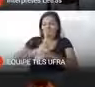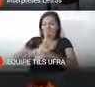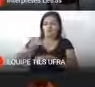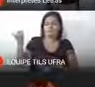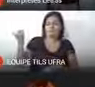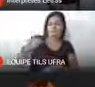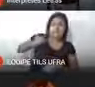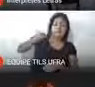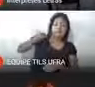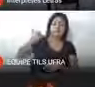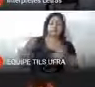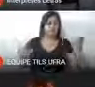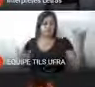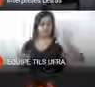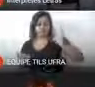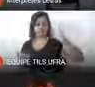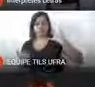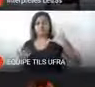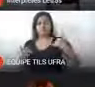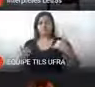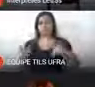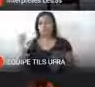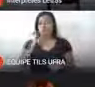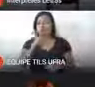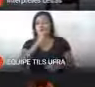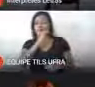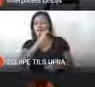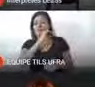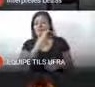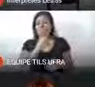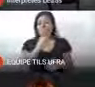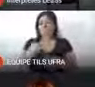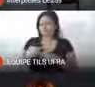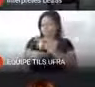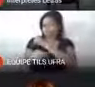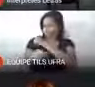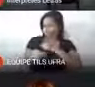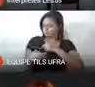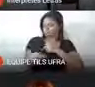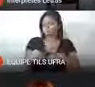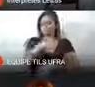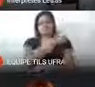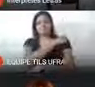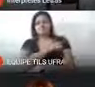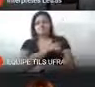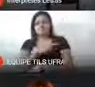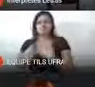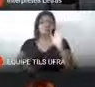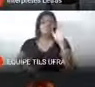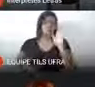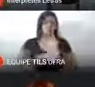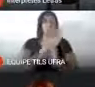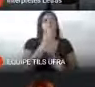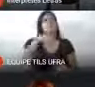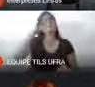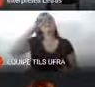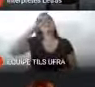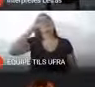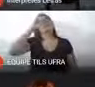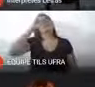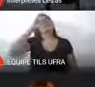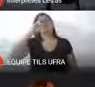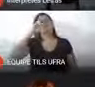Então, esse é o relato que eu lembrei agora e me fez recordar desse momento bem significativo na minha história